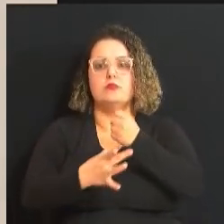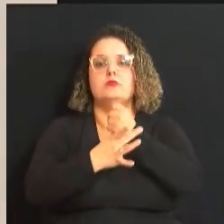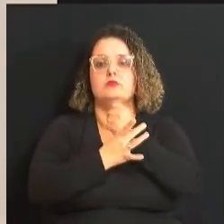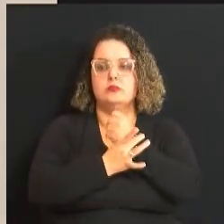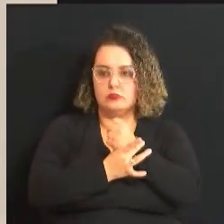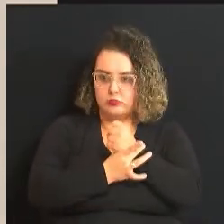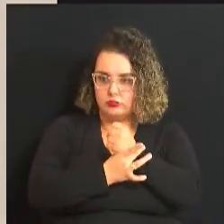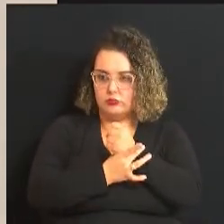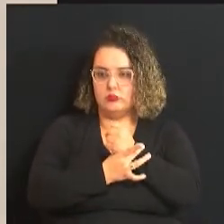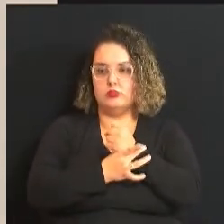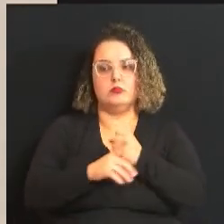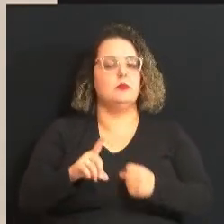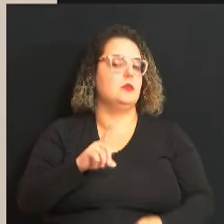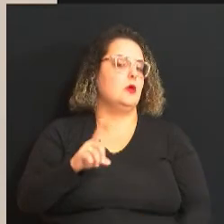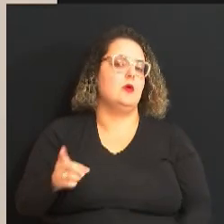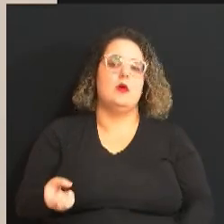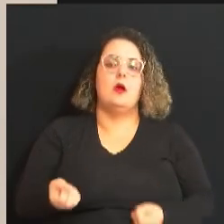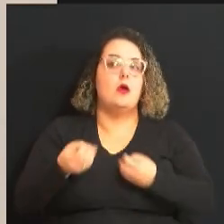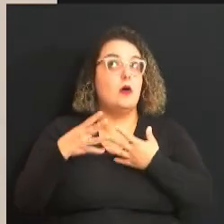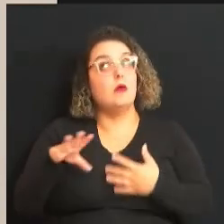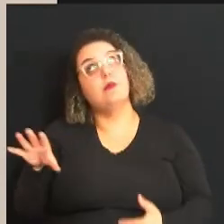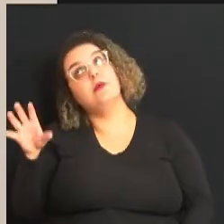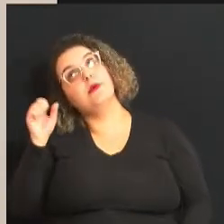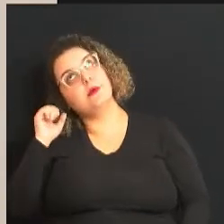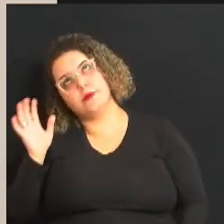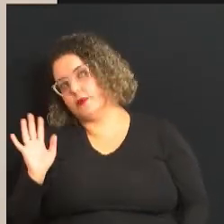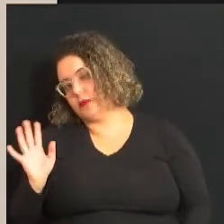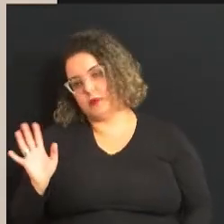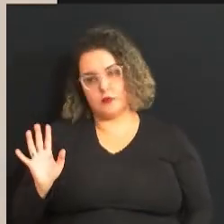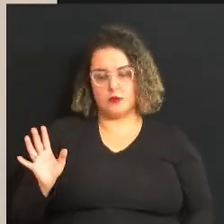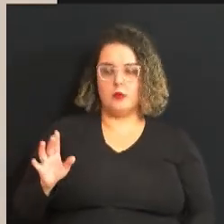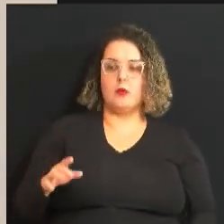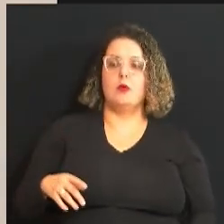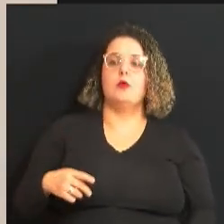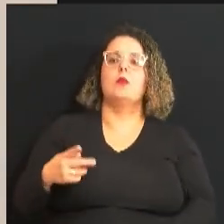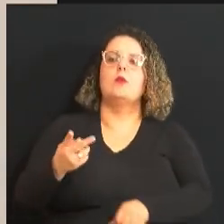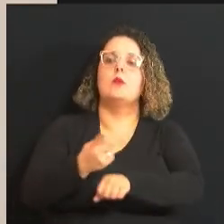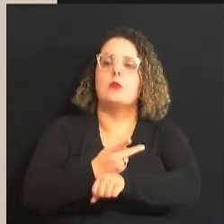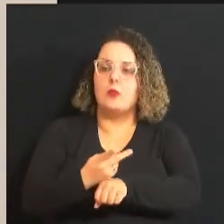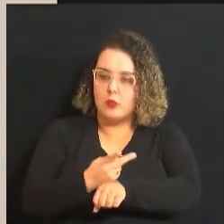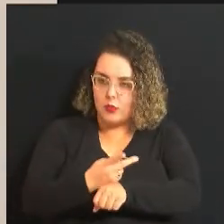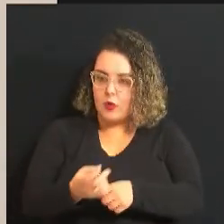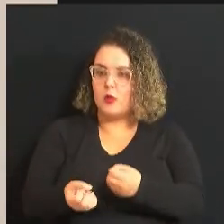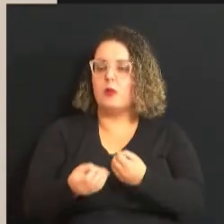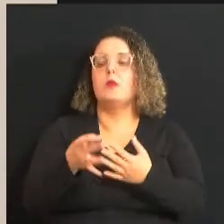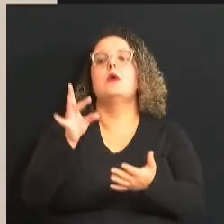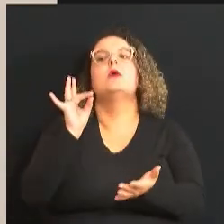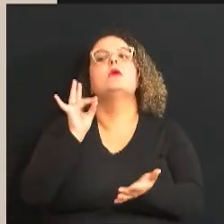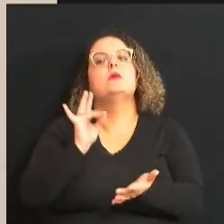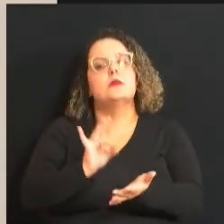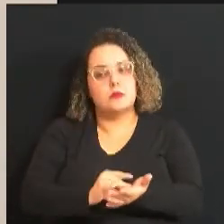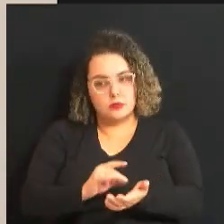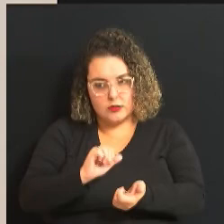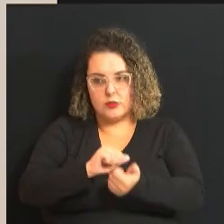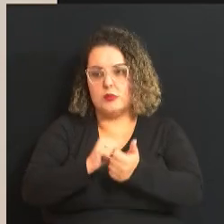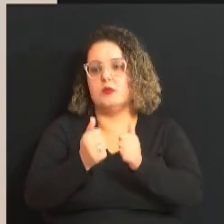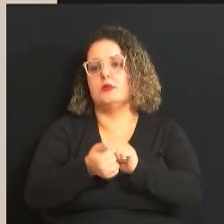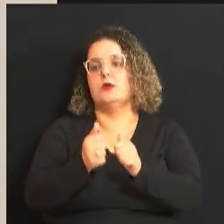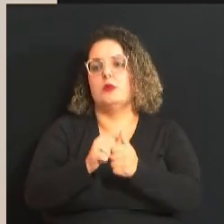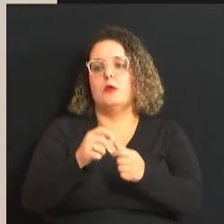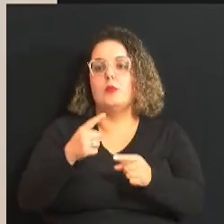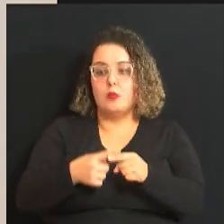é a informação que eu ouvi dizer. Então, a gente tem que procurar uma informação que seja mais adequada, porque